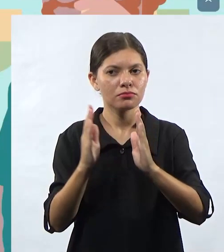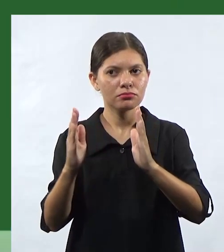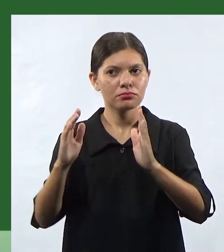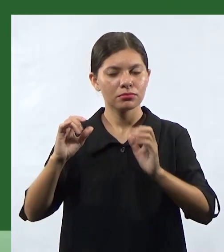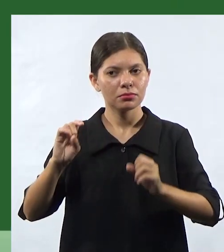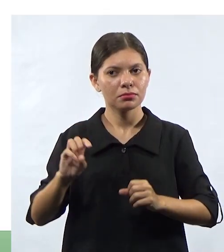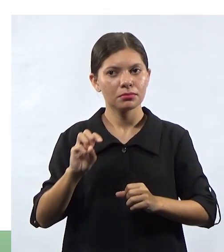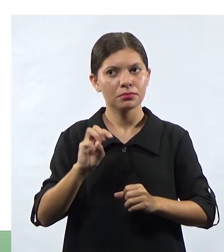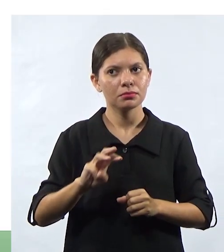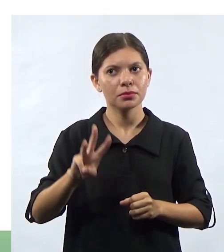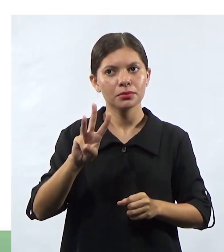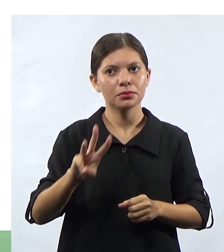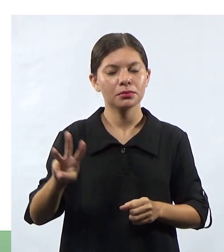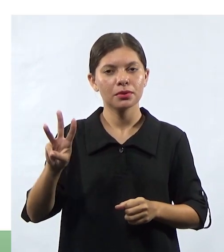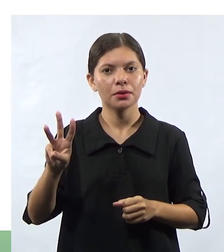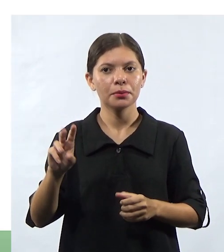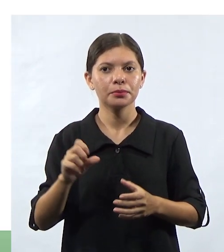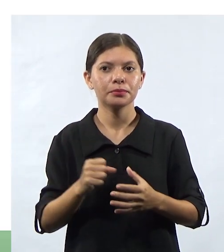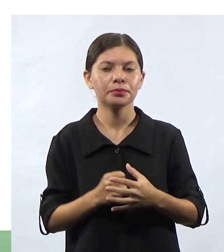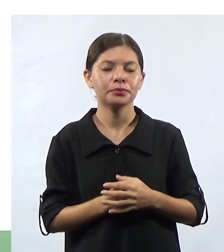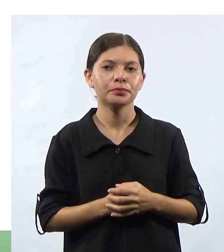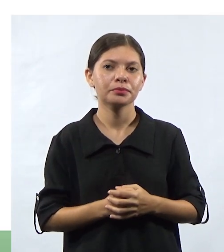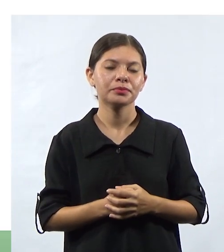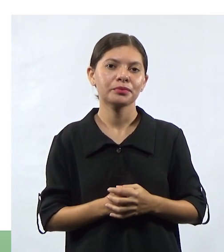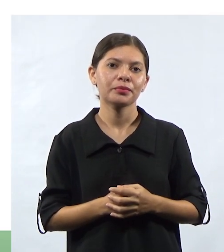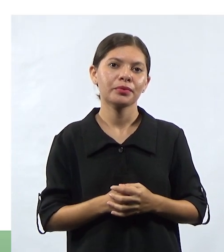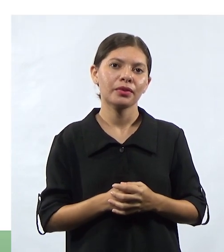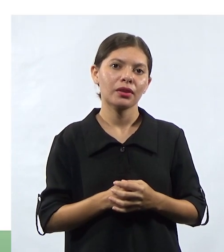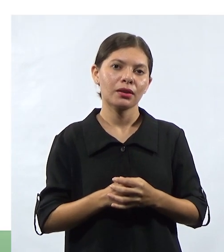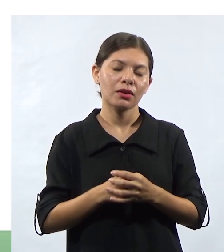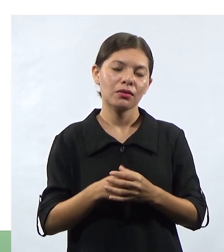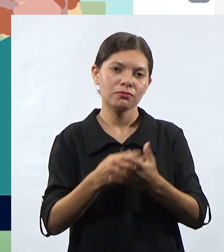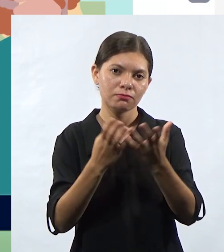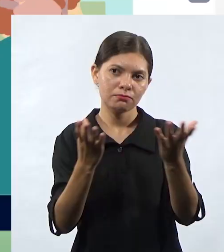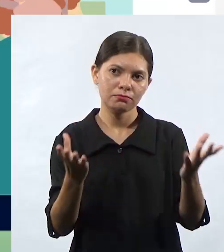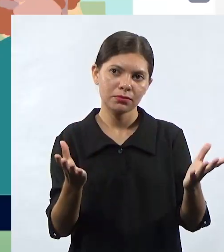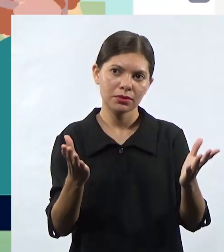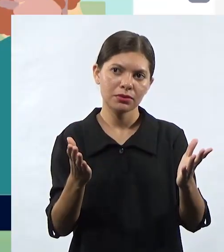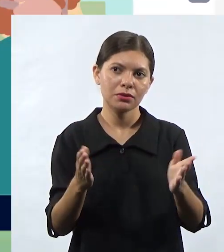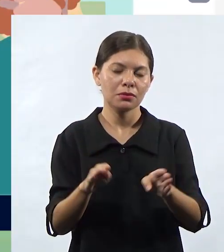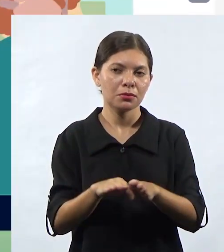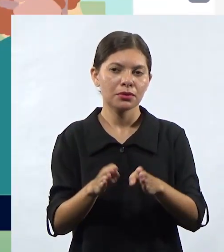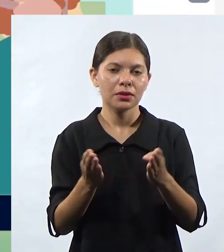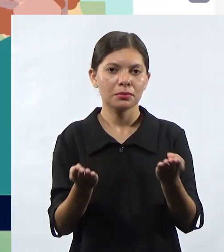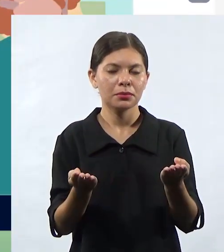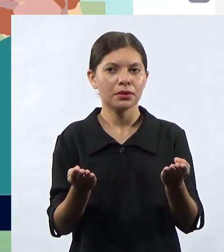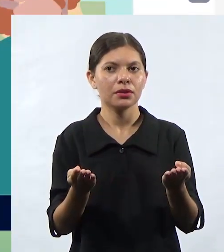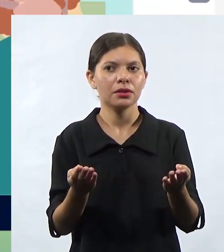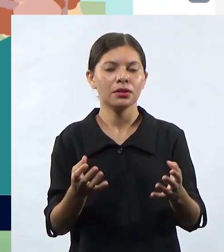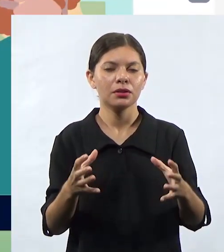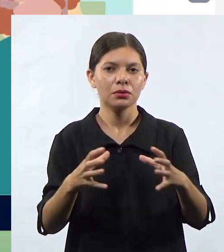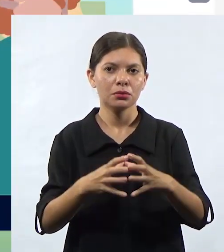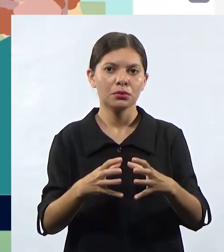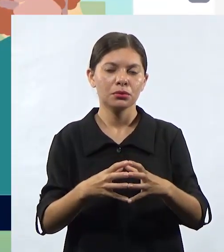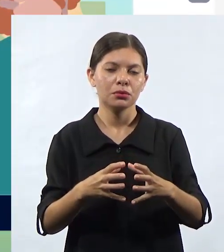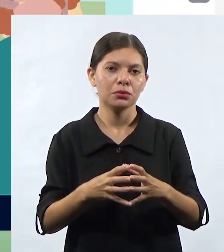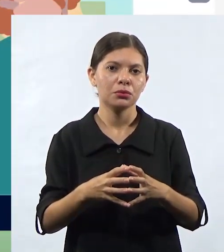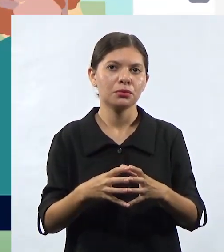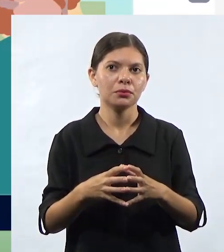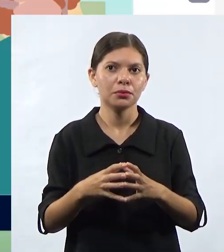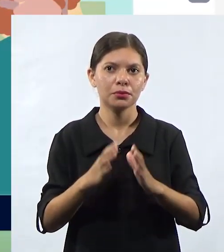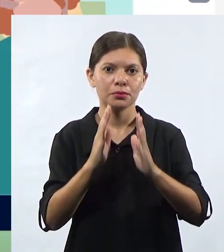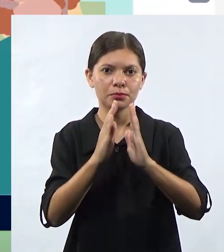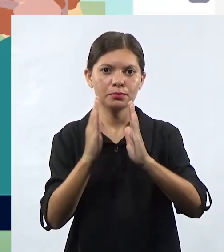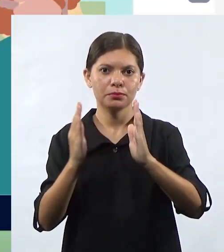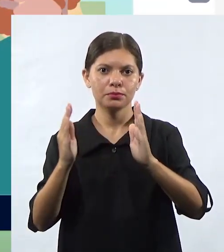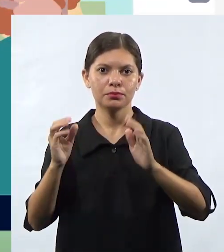virtual, tá? Então, vocês podem abrir aí o grupo, aqui vai abrir na biblioteca virtual,